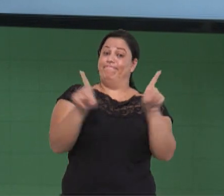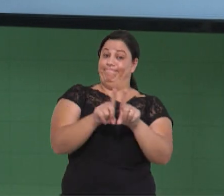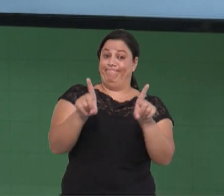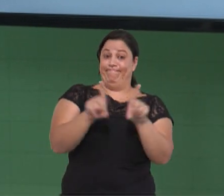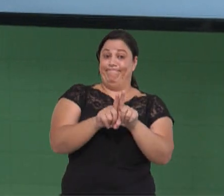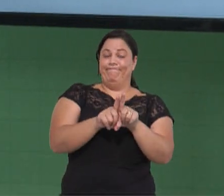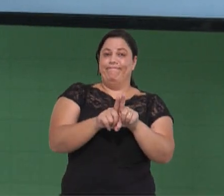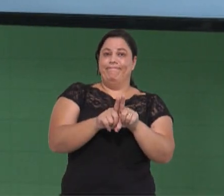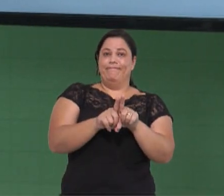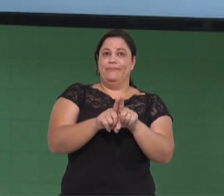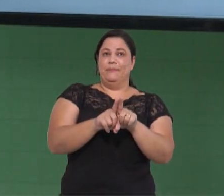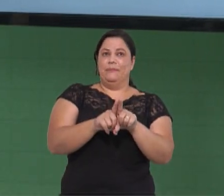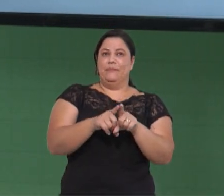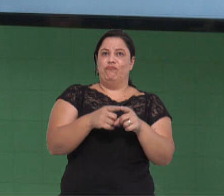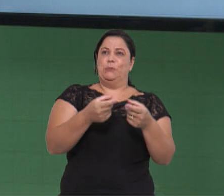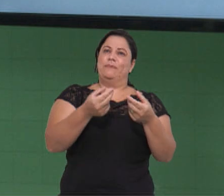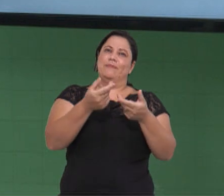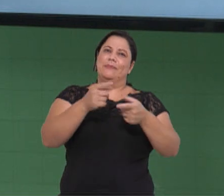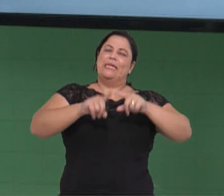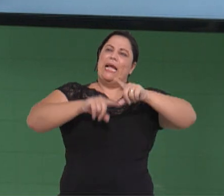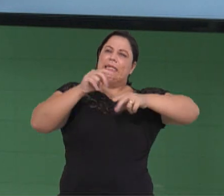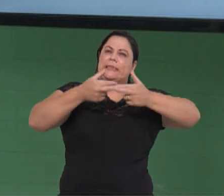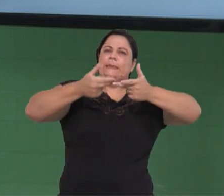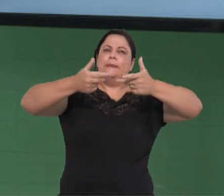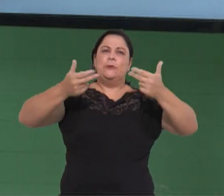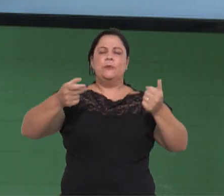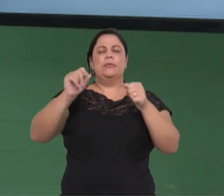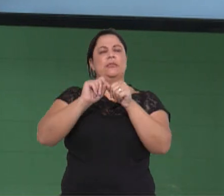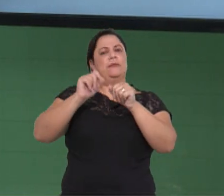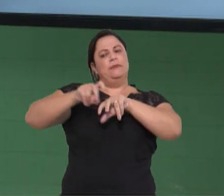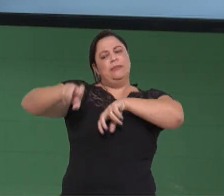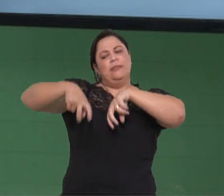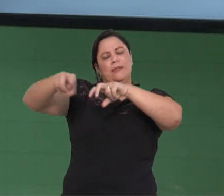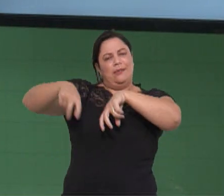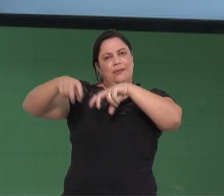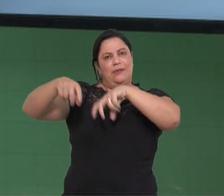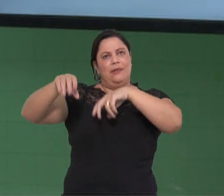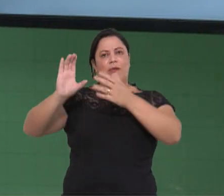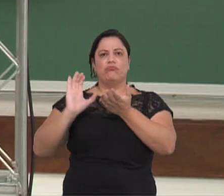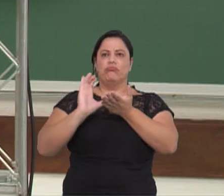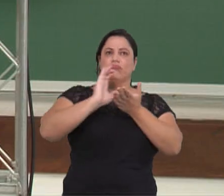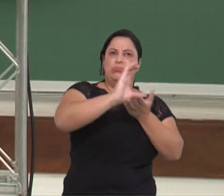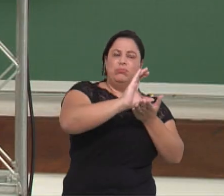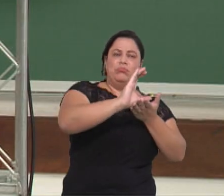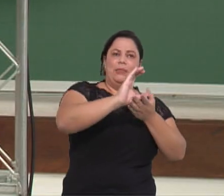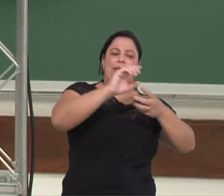arrecadavam parte da produção dos seus servos dentro de suas terras. Lembrando que eles também eram grandes senhores feudais.